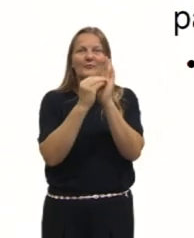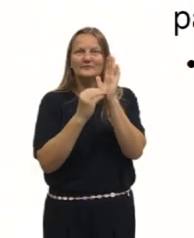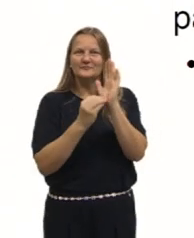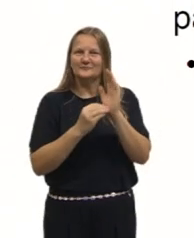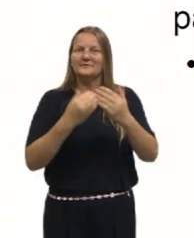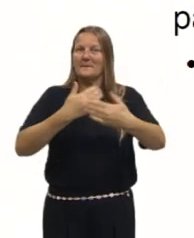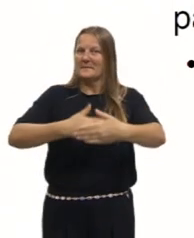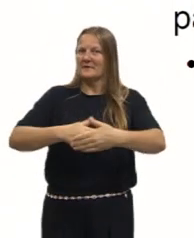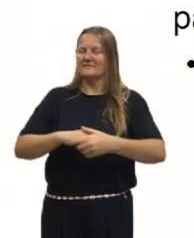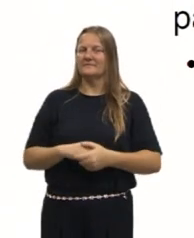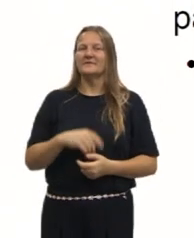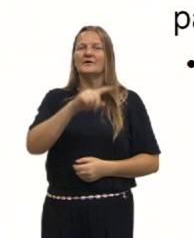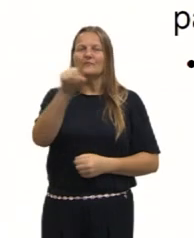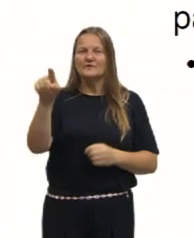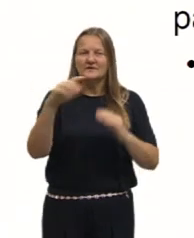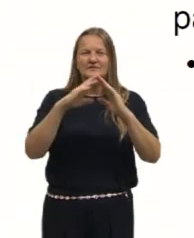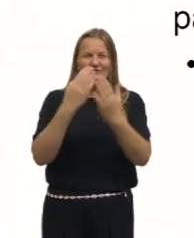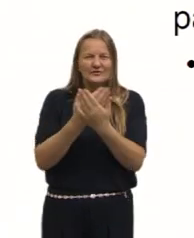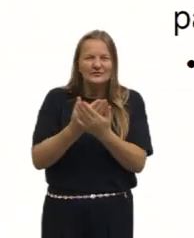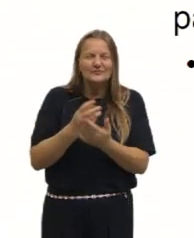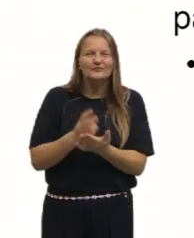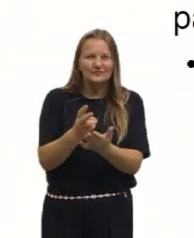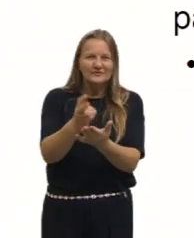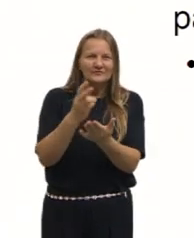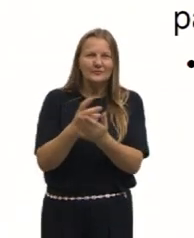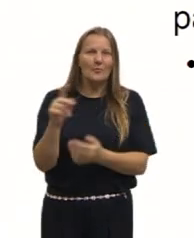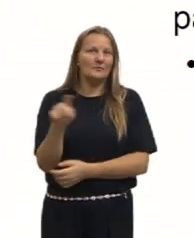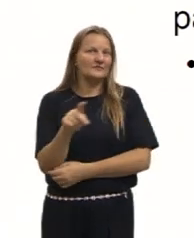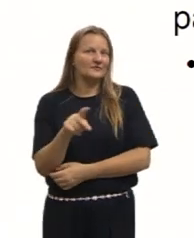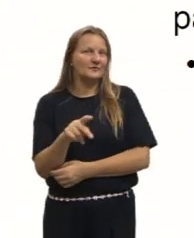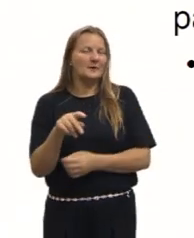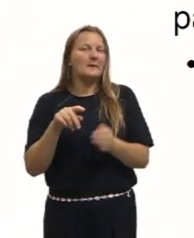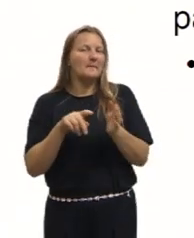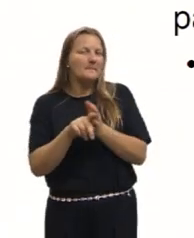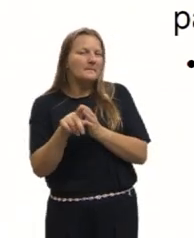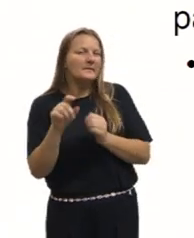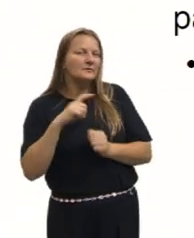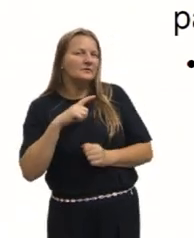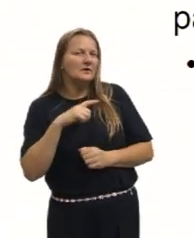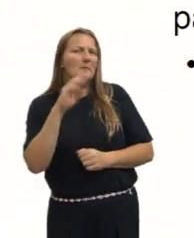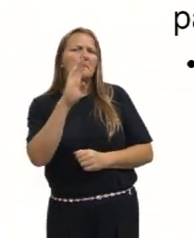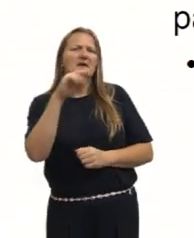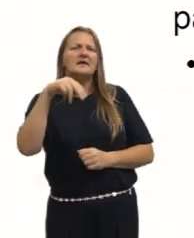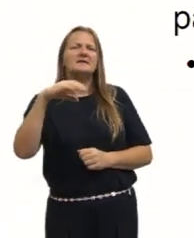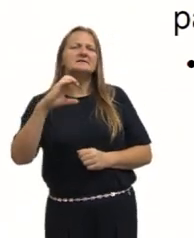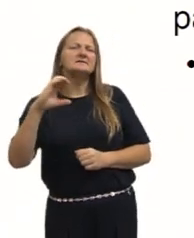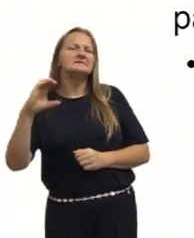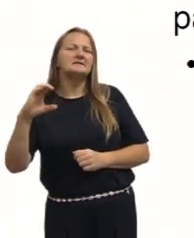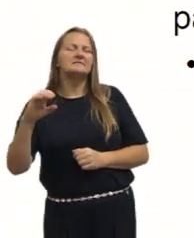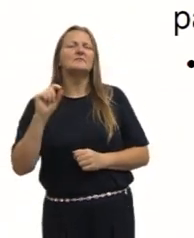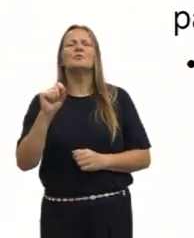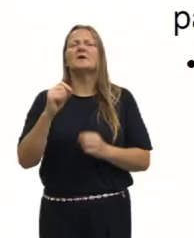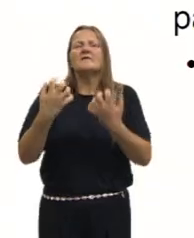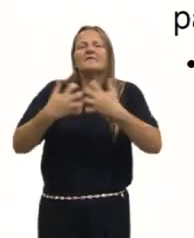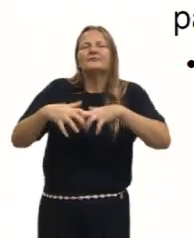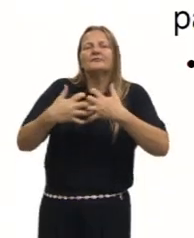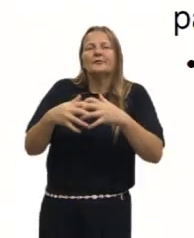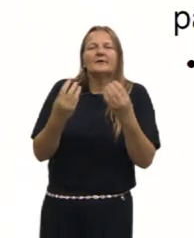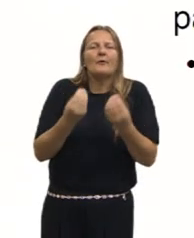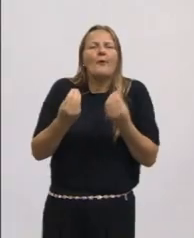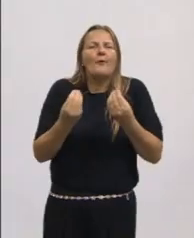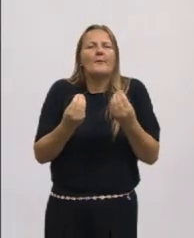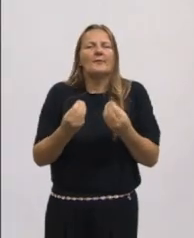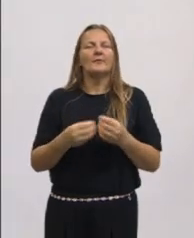tu que tá no colégio né que tem um professor Pergunta para ele Ah o que que é a bncc como é que ela funciona né